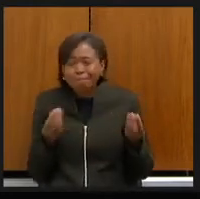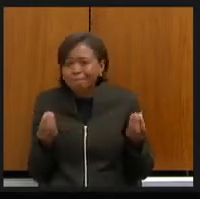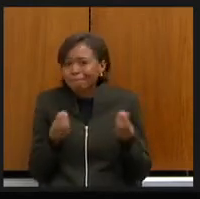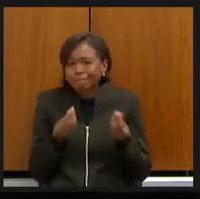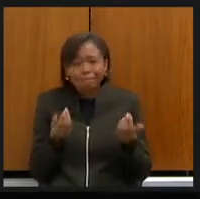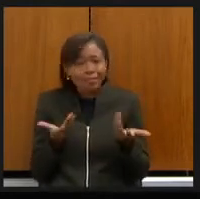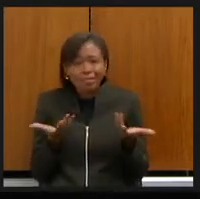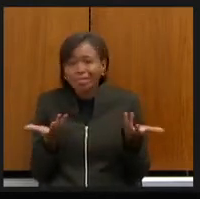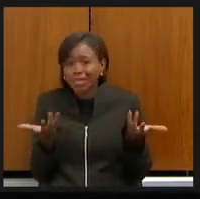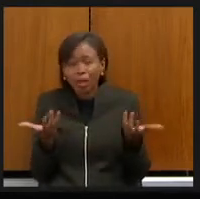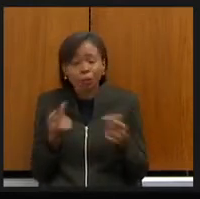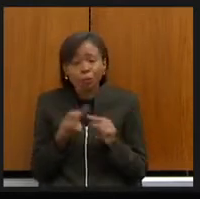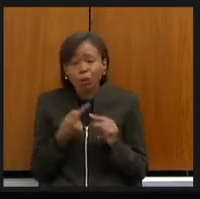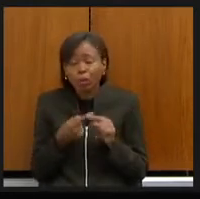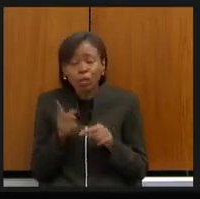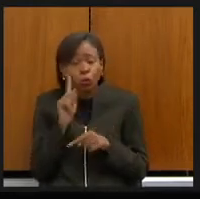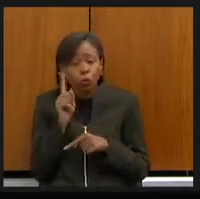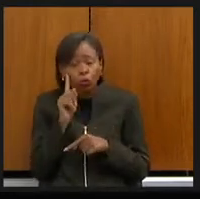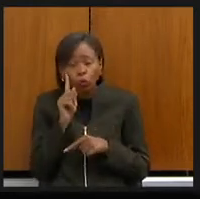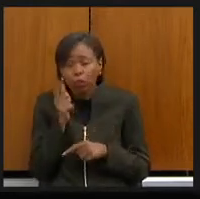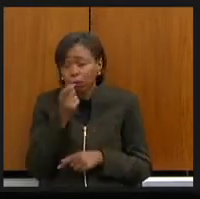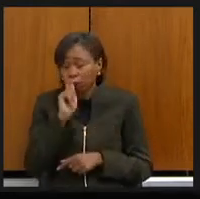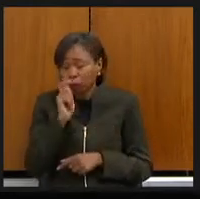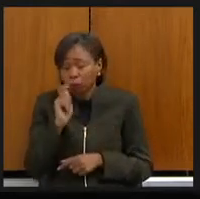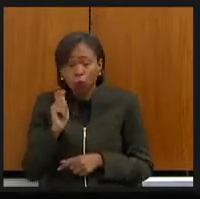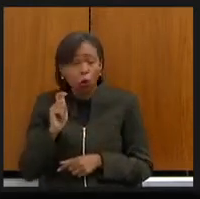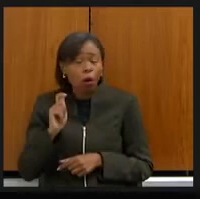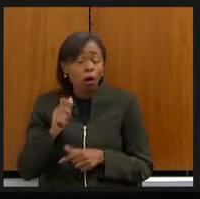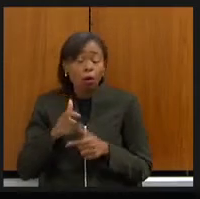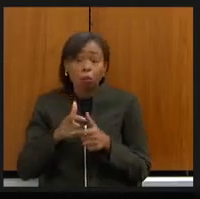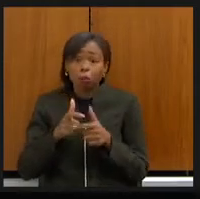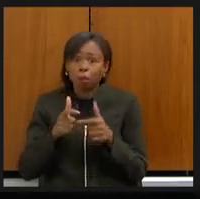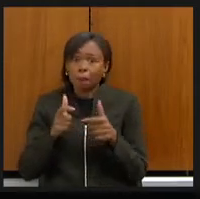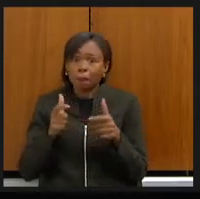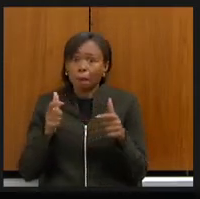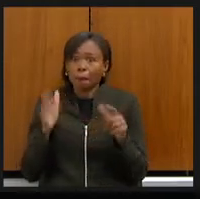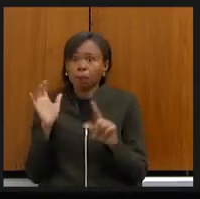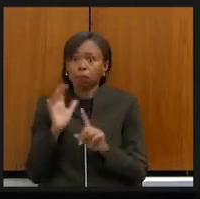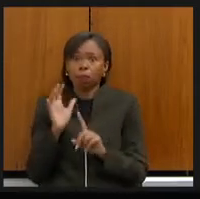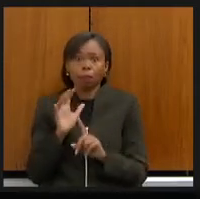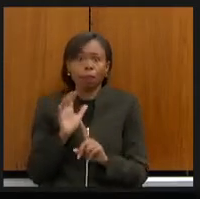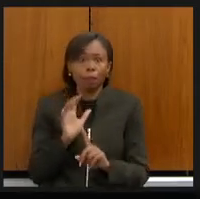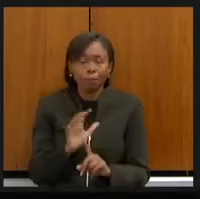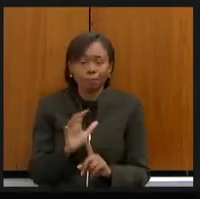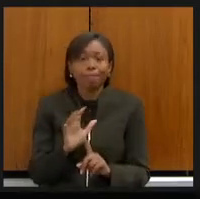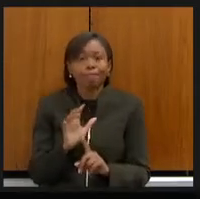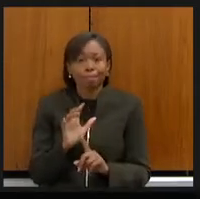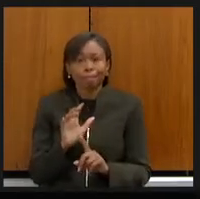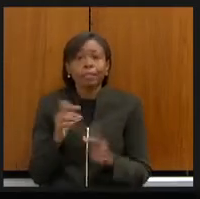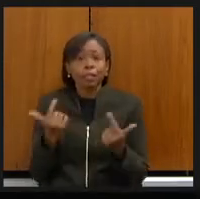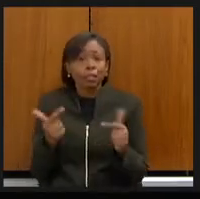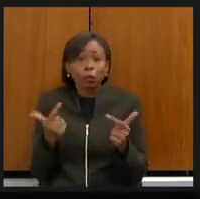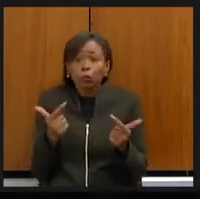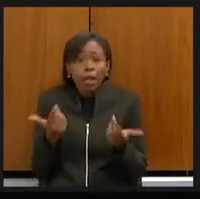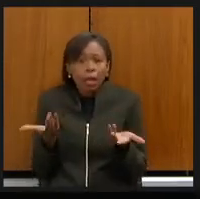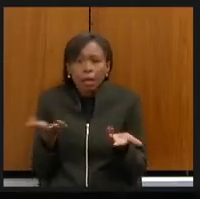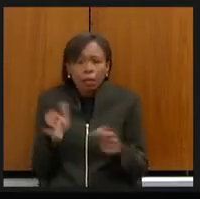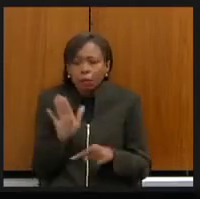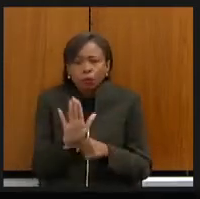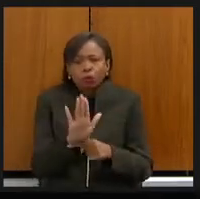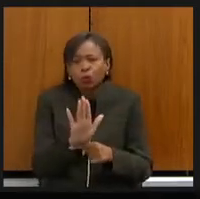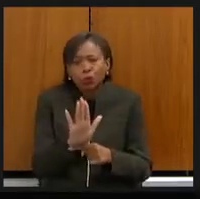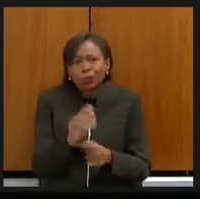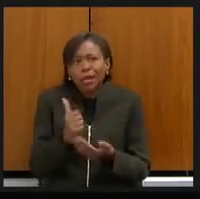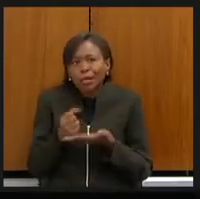essa situação da droga você está tomando pontos e a gente tem a gente não está tendo as ajudas